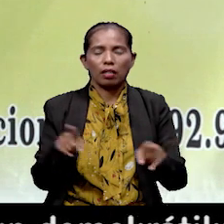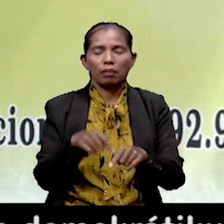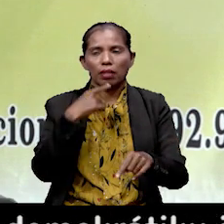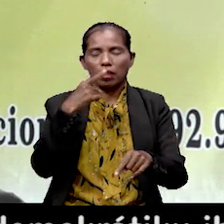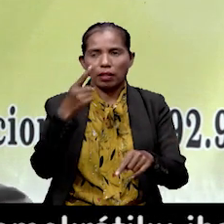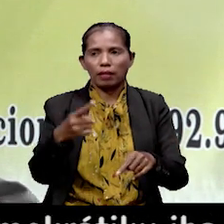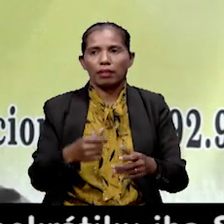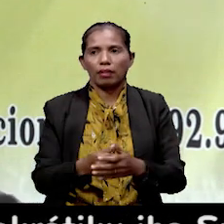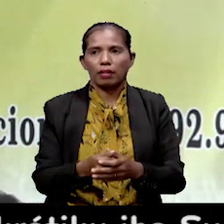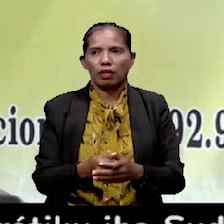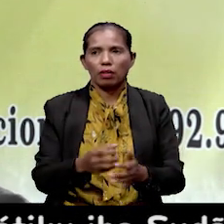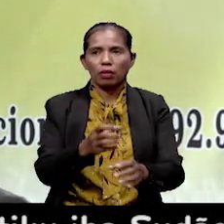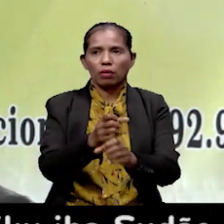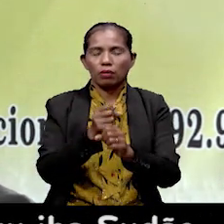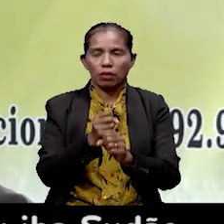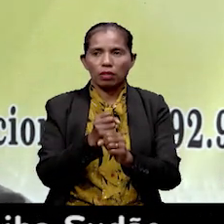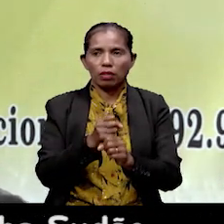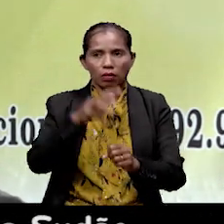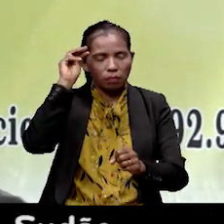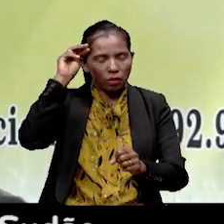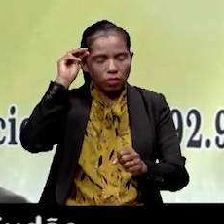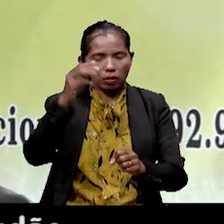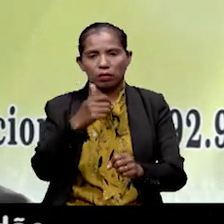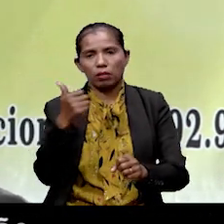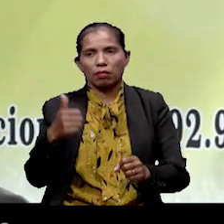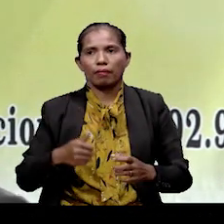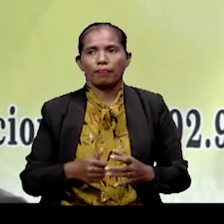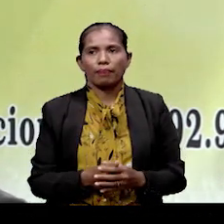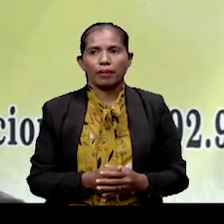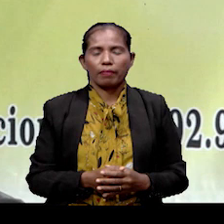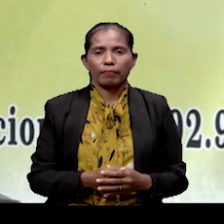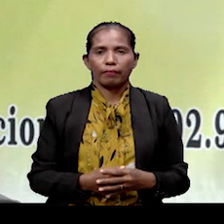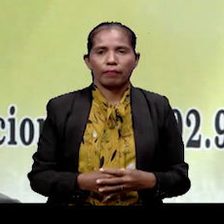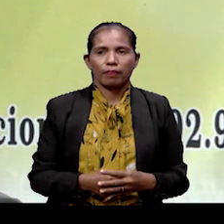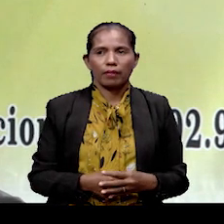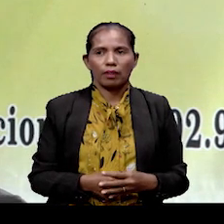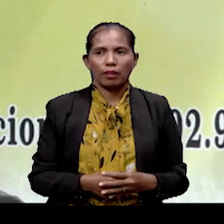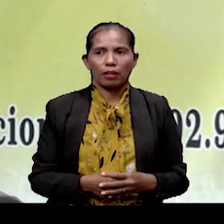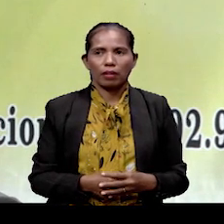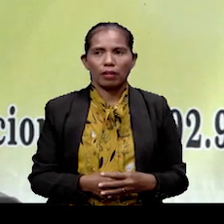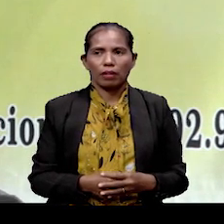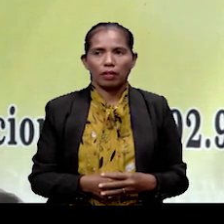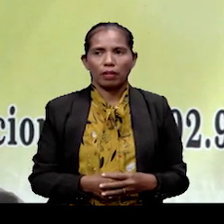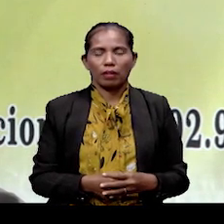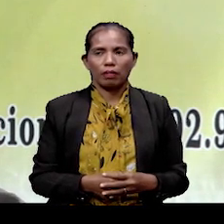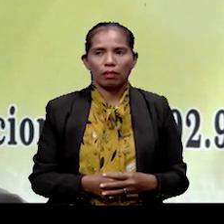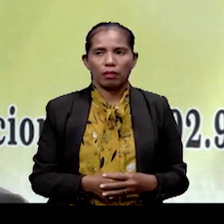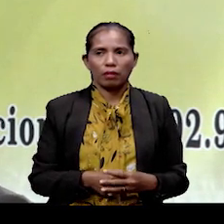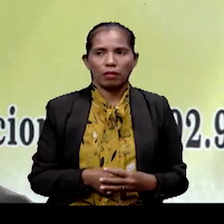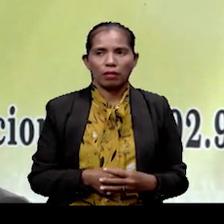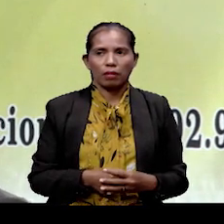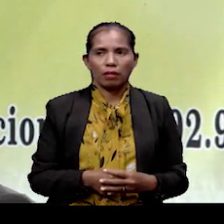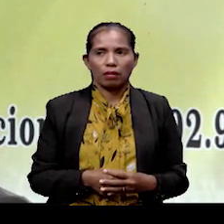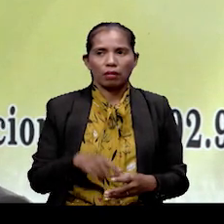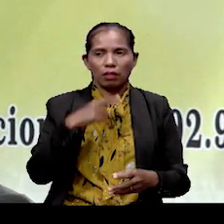nene, mengambil alih kekuasaan ministério descer nene, nem mengibiri, bahasa deixar mengibiri. Ori dehang kata